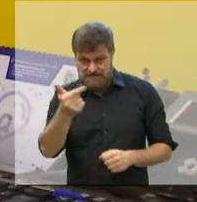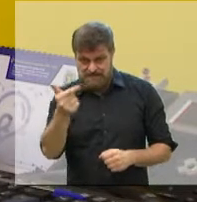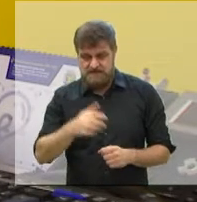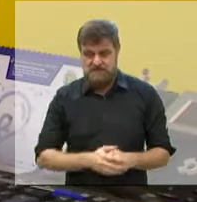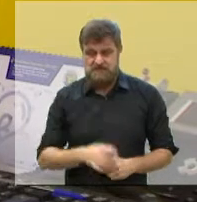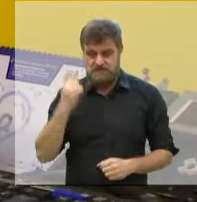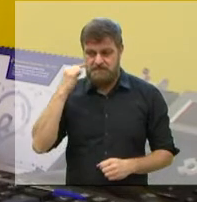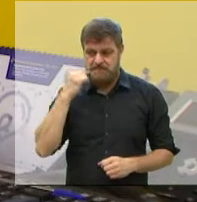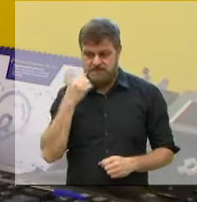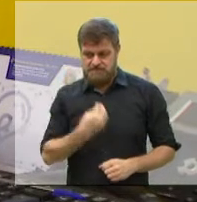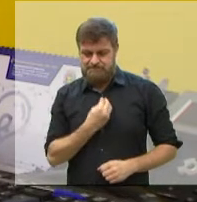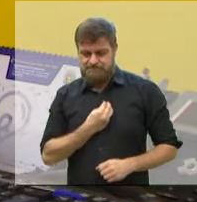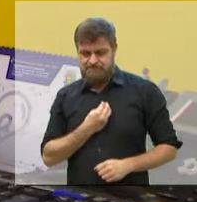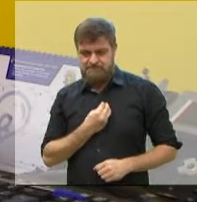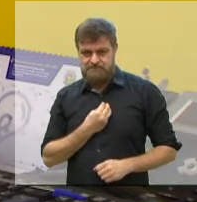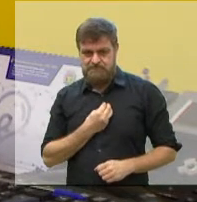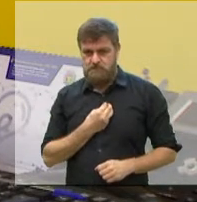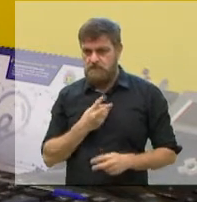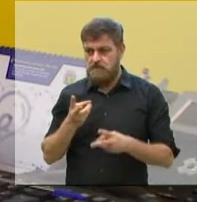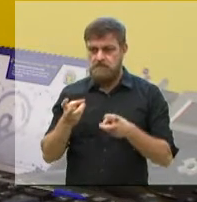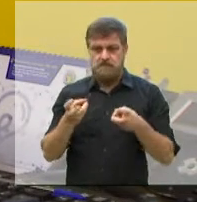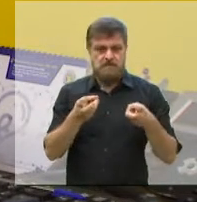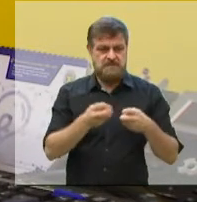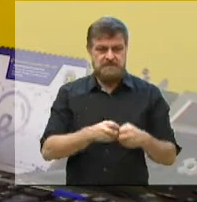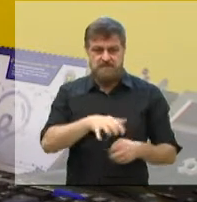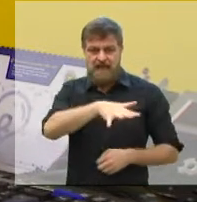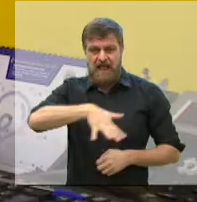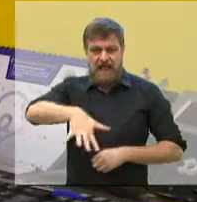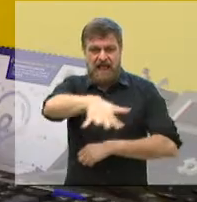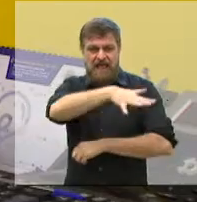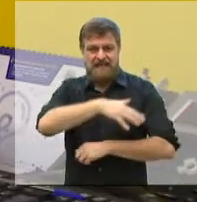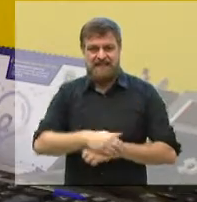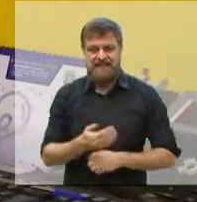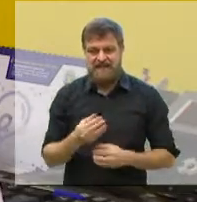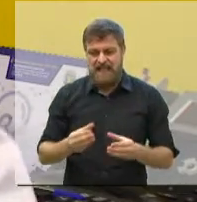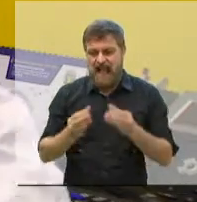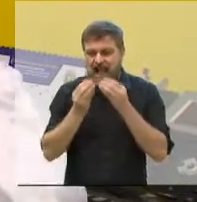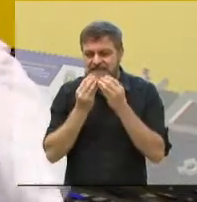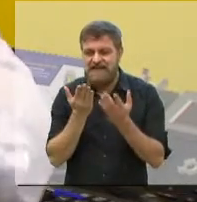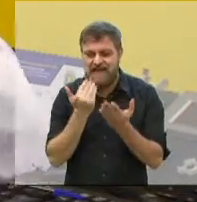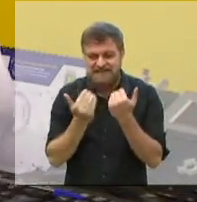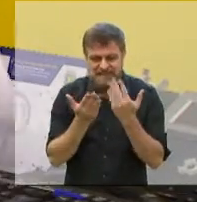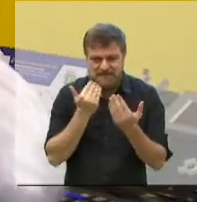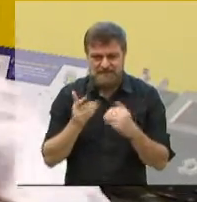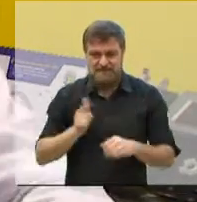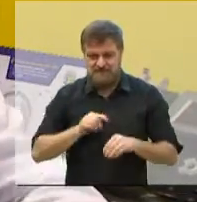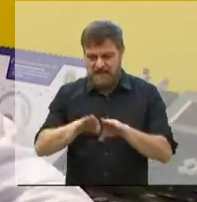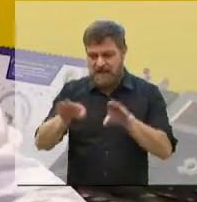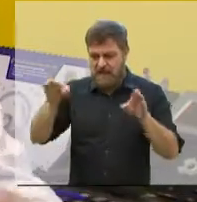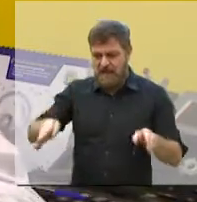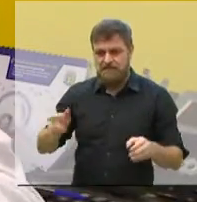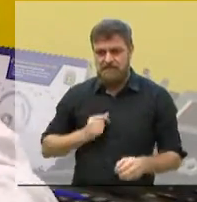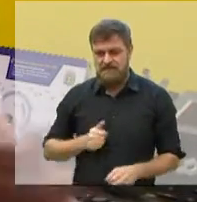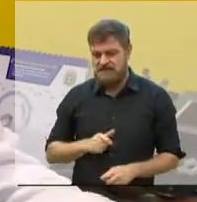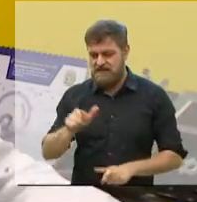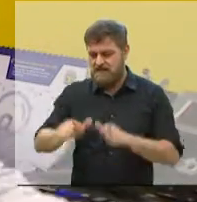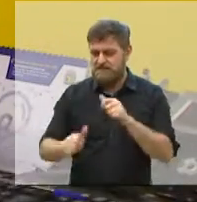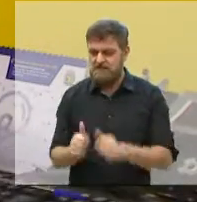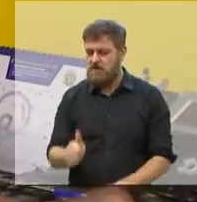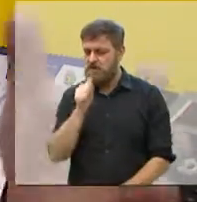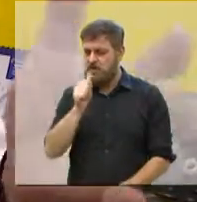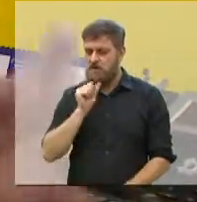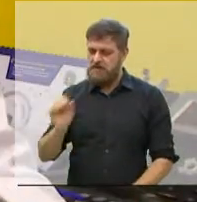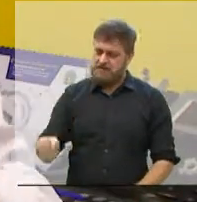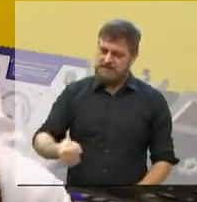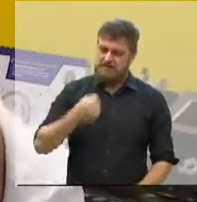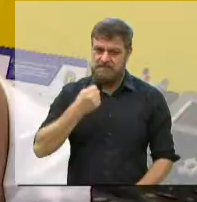inclusiva, quando você olhava assim na praça de alimentação, gente, é muito bacana, você olhava aquelas mesas, o pessoal bebendo,